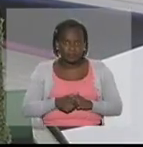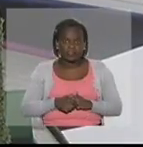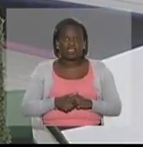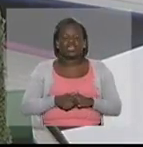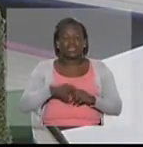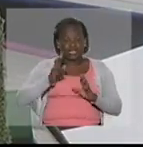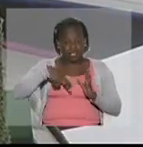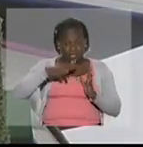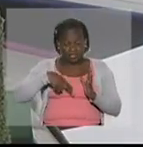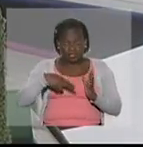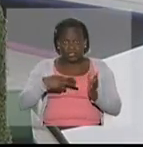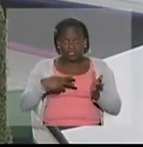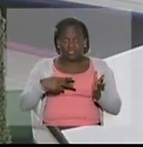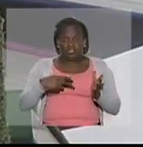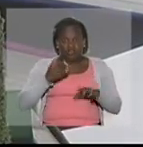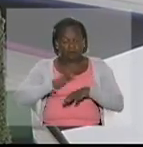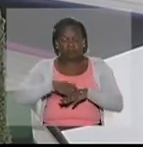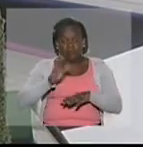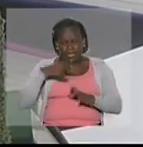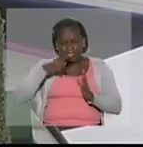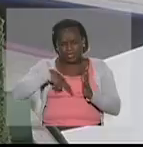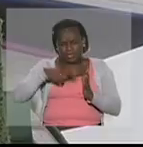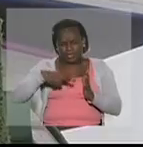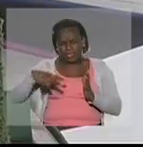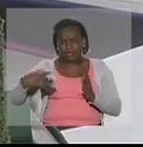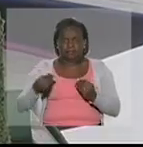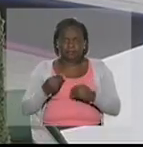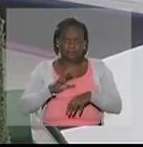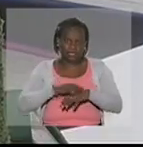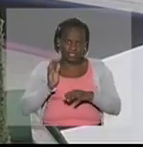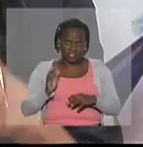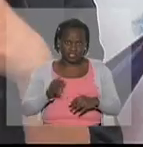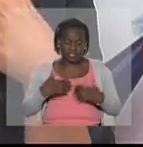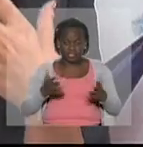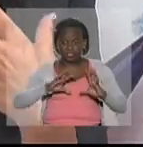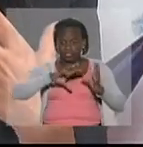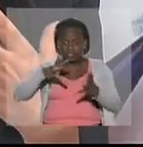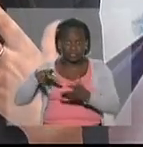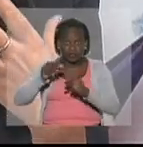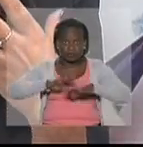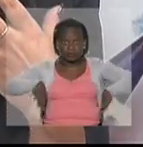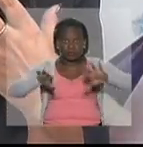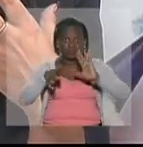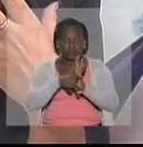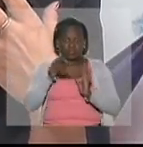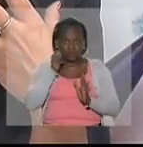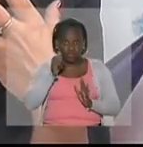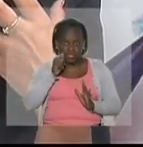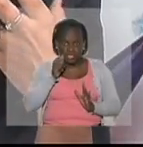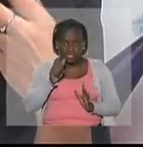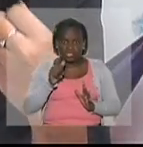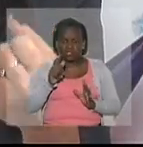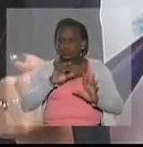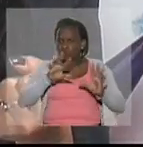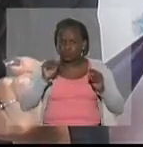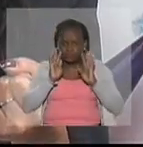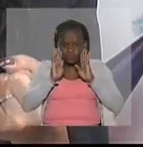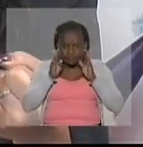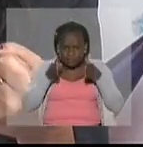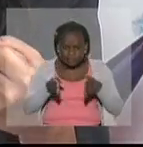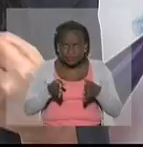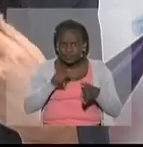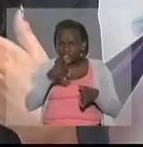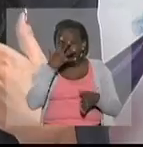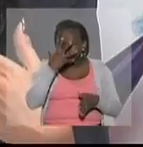e são as leitur as as leituras que eu mais tenho feito assim quer dizer o universo minino é uma coisa que que chama muita